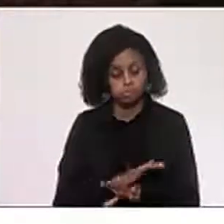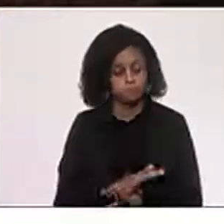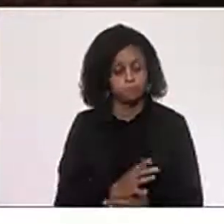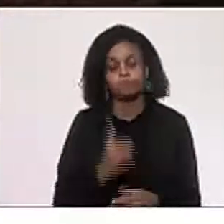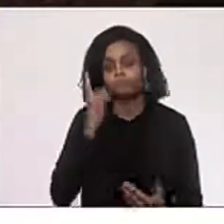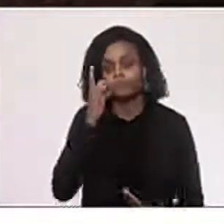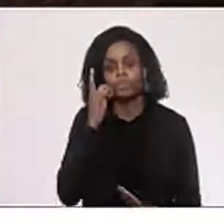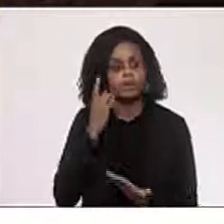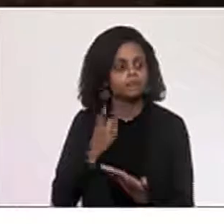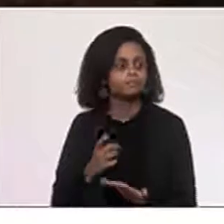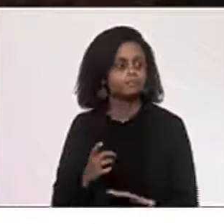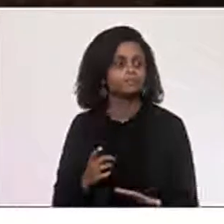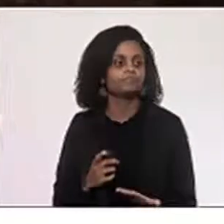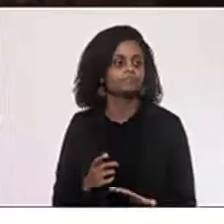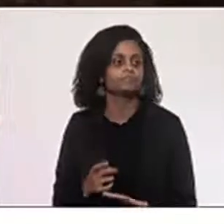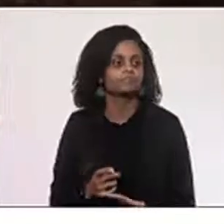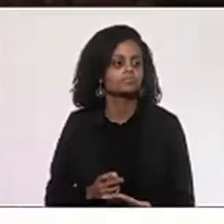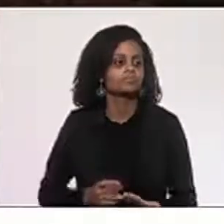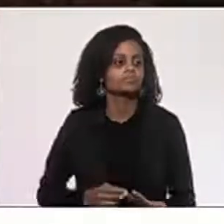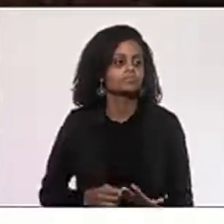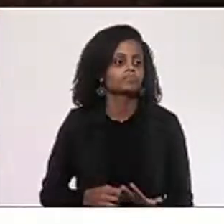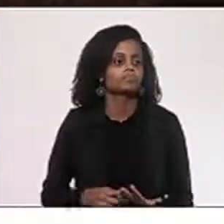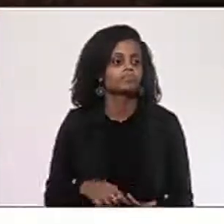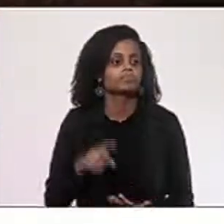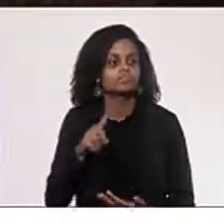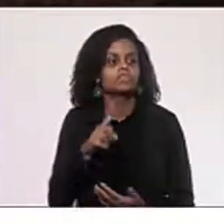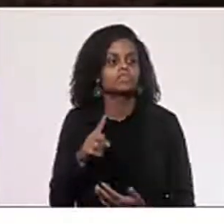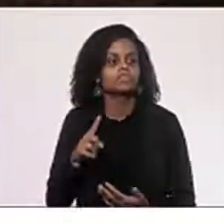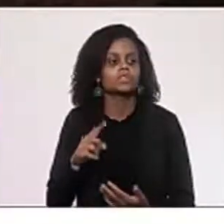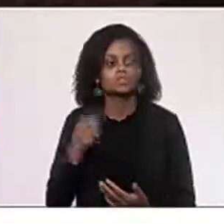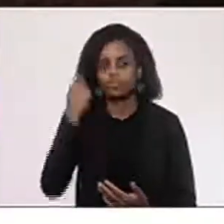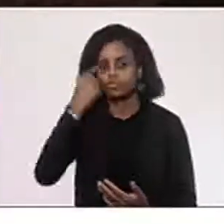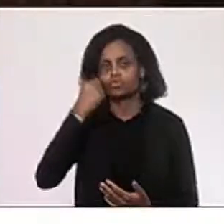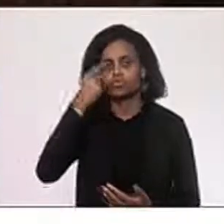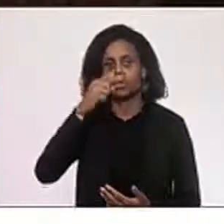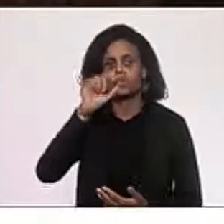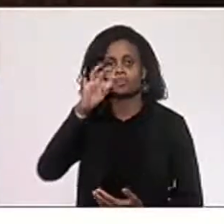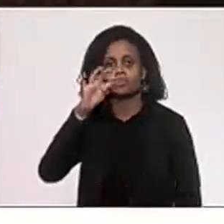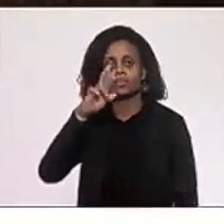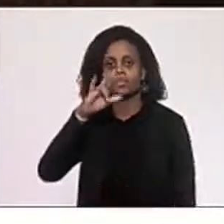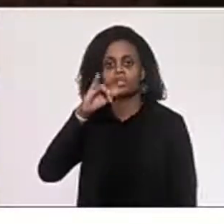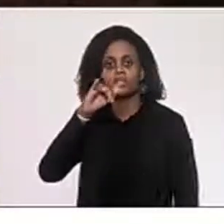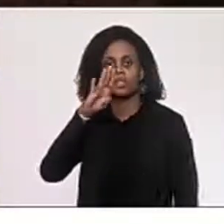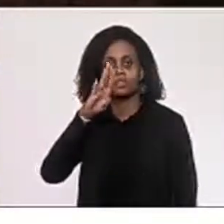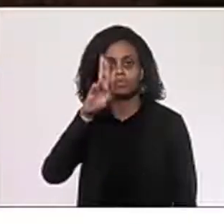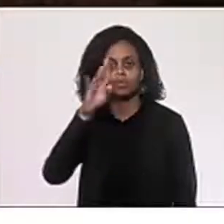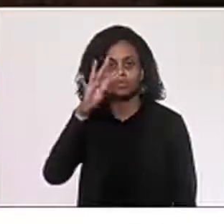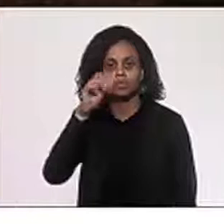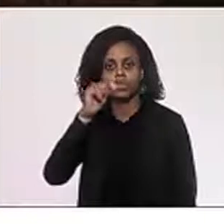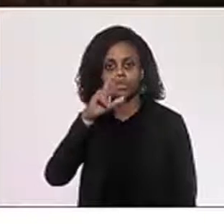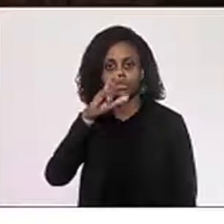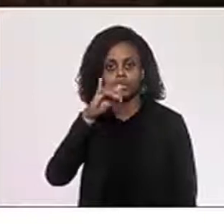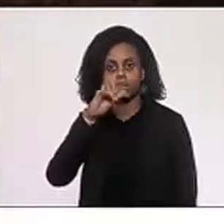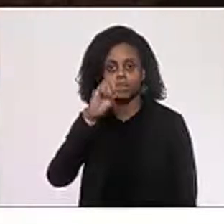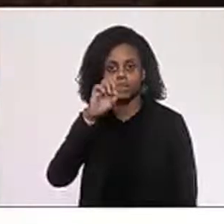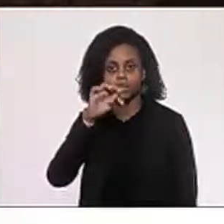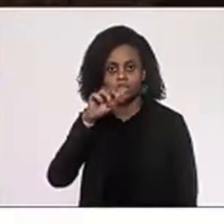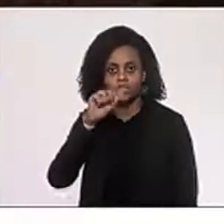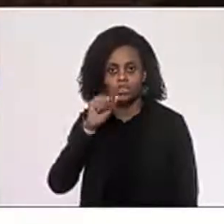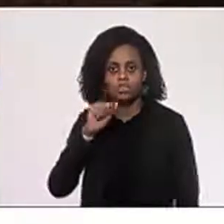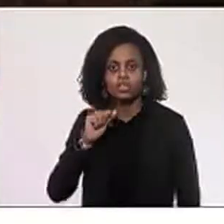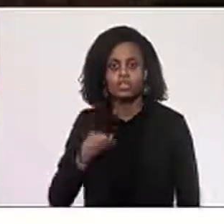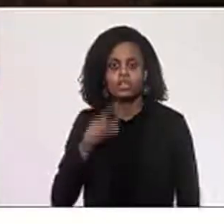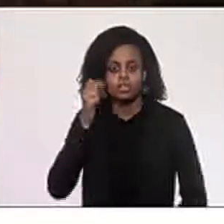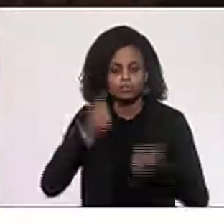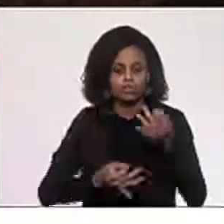deputado Dauari, o senhor que é um advogado tributarista, a argumentação,